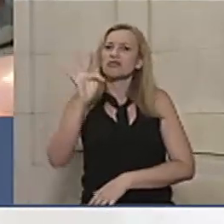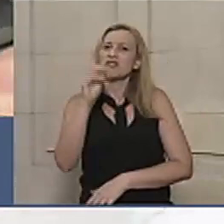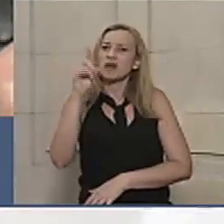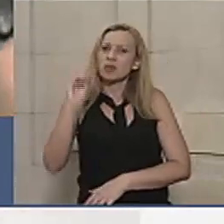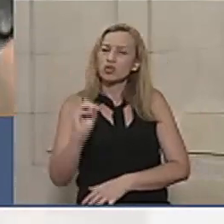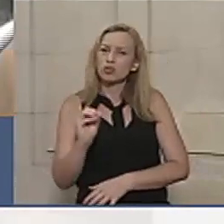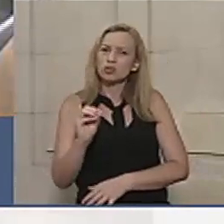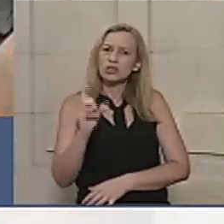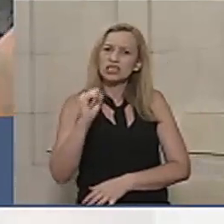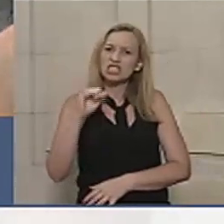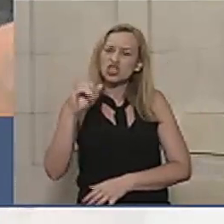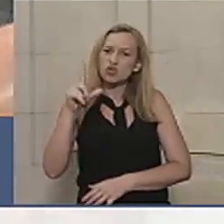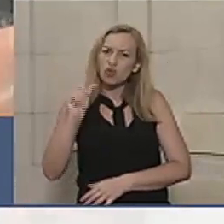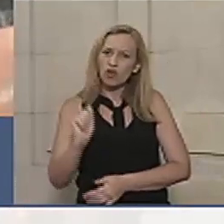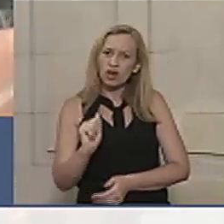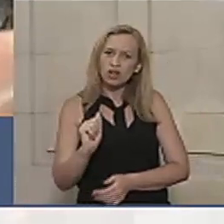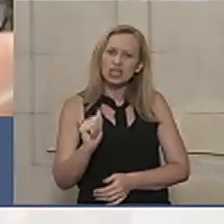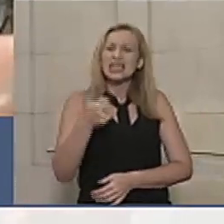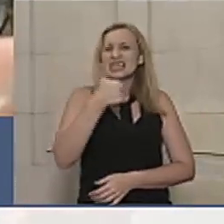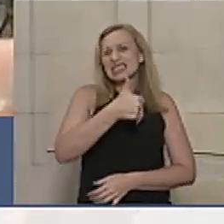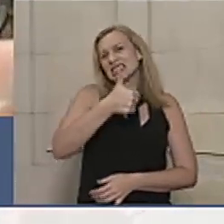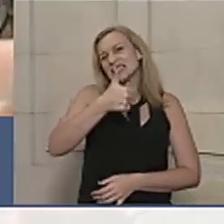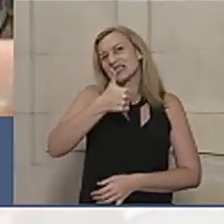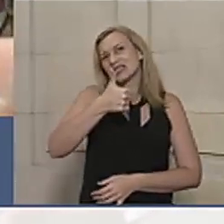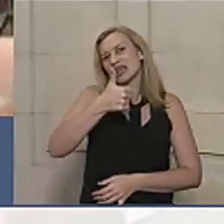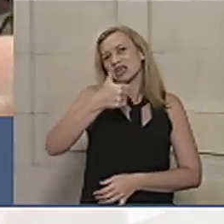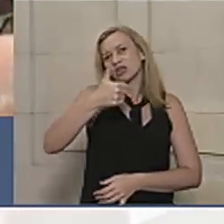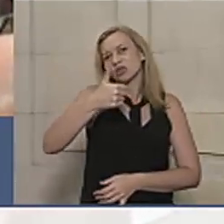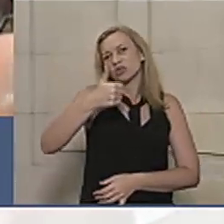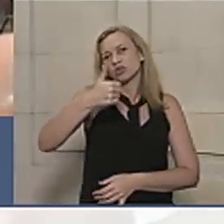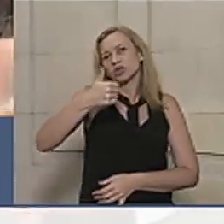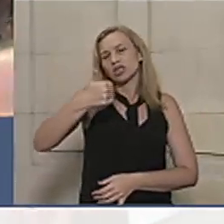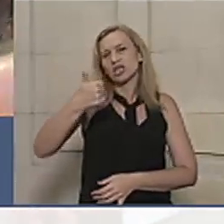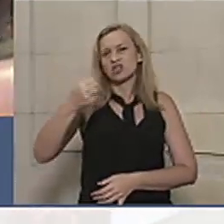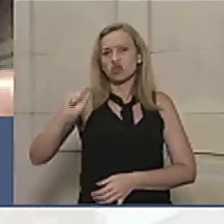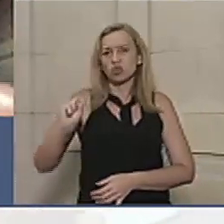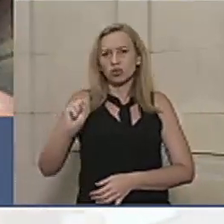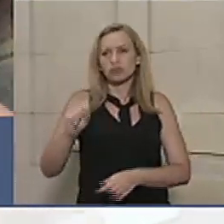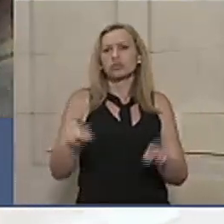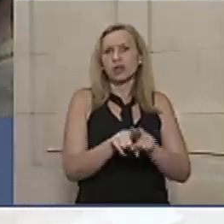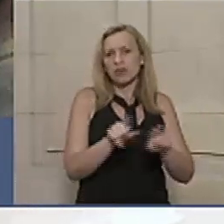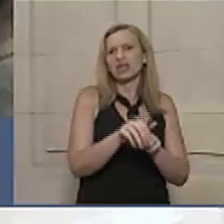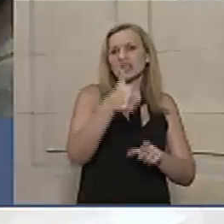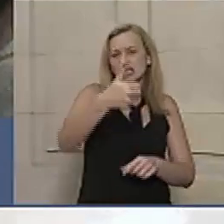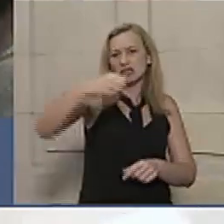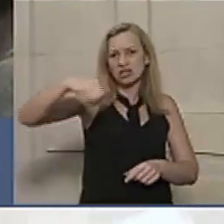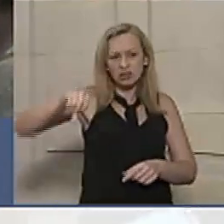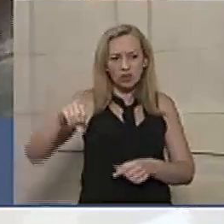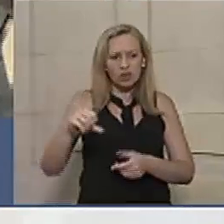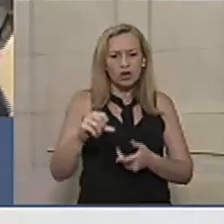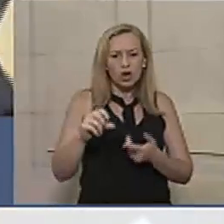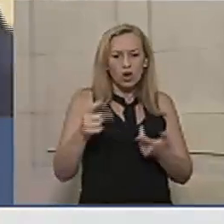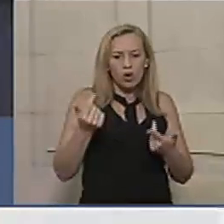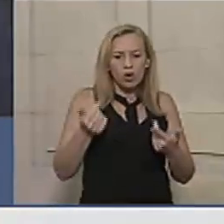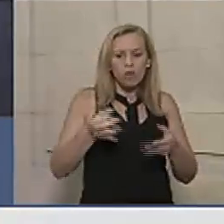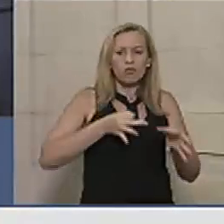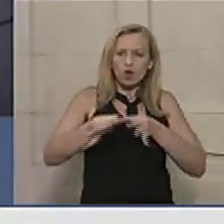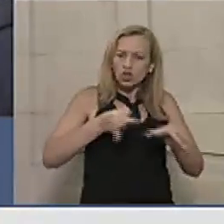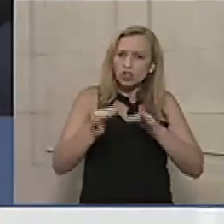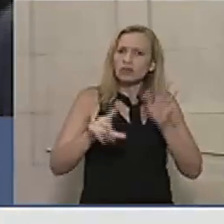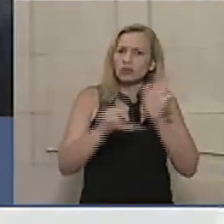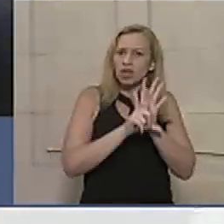que era o 118 de 19. o projeto de lei do